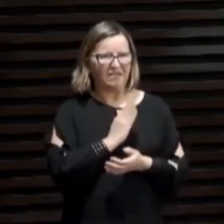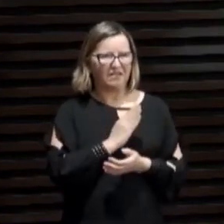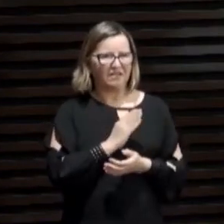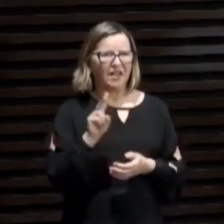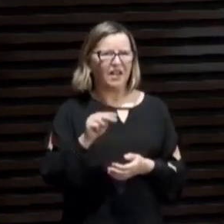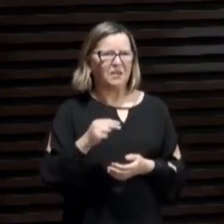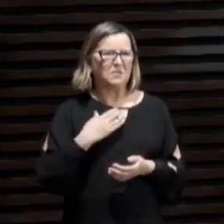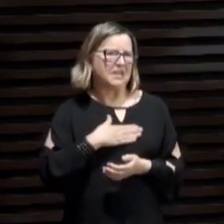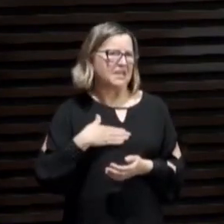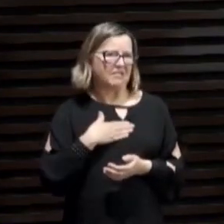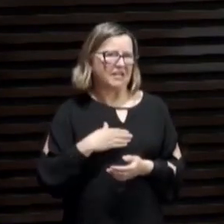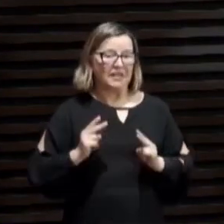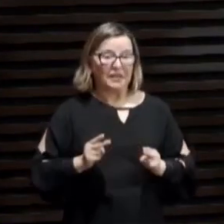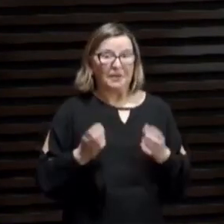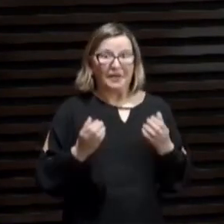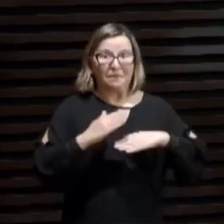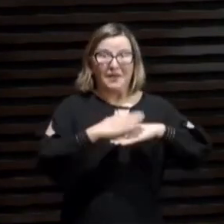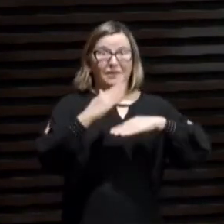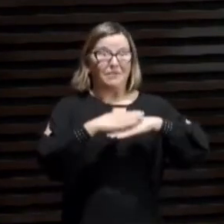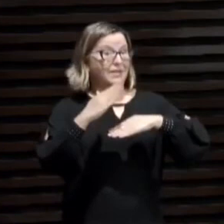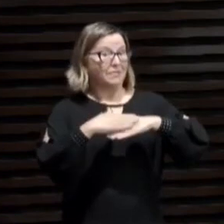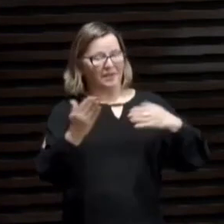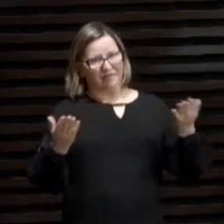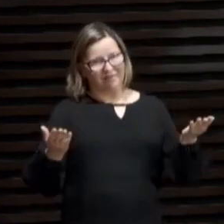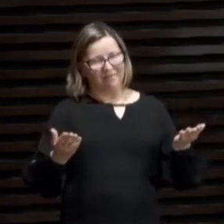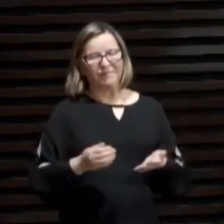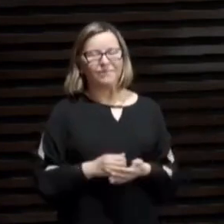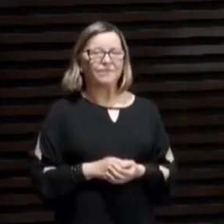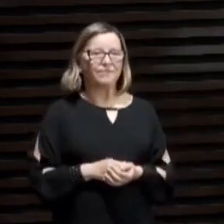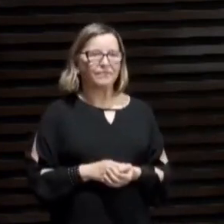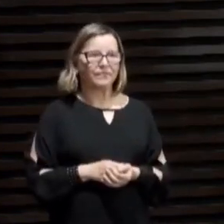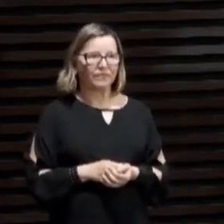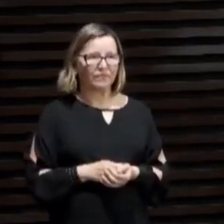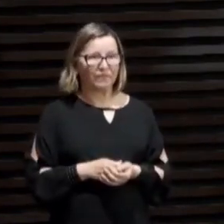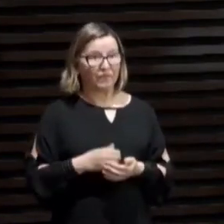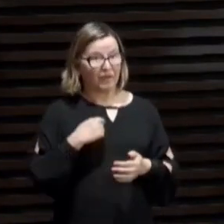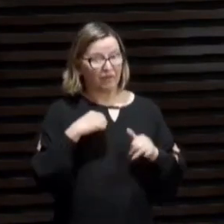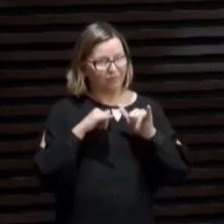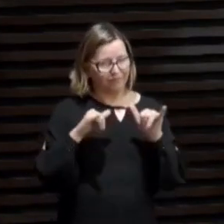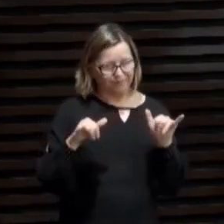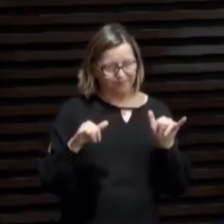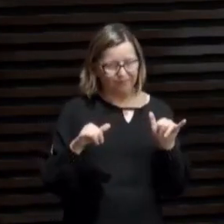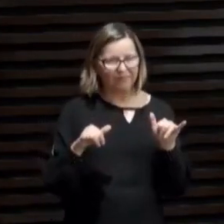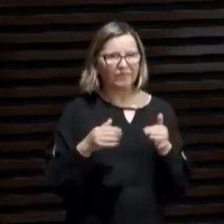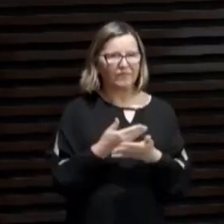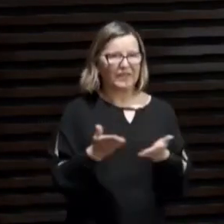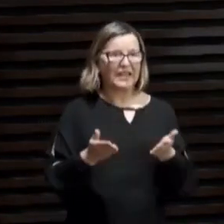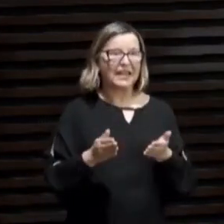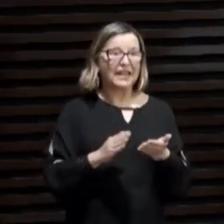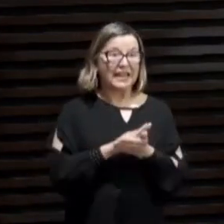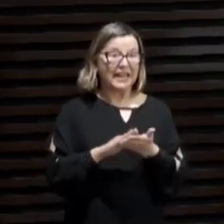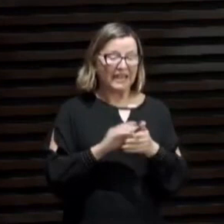satisfeito, sempre quer mais, sempre quer mais, sempre quer mais. E eu quero dizer uma coisa para você. Nada